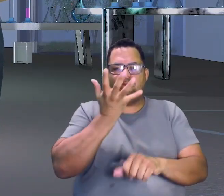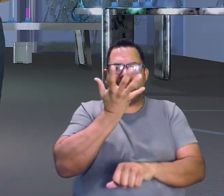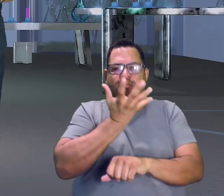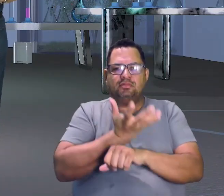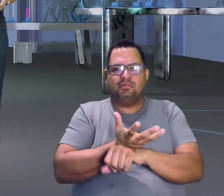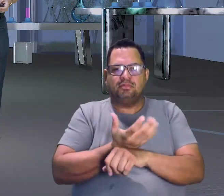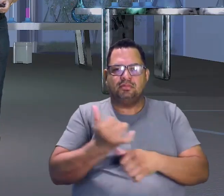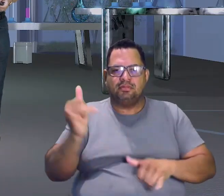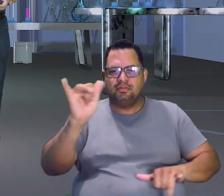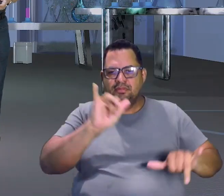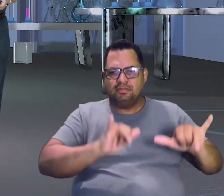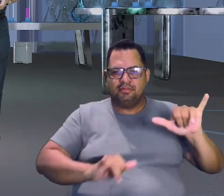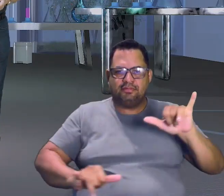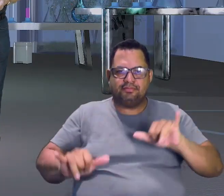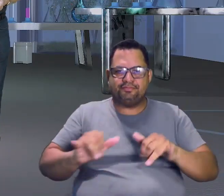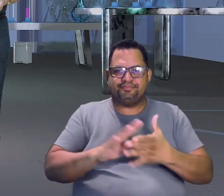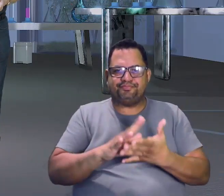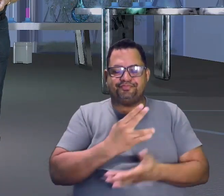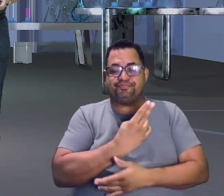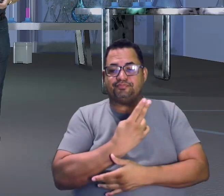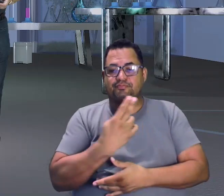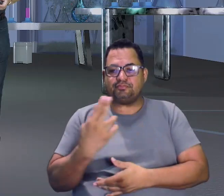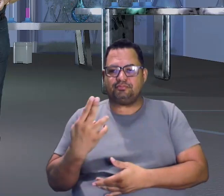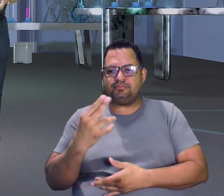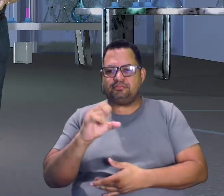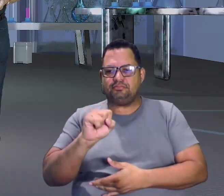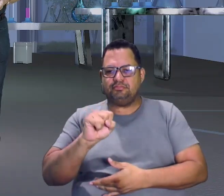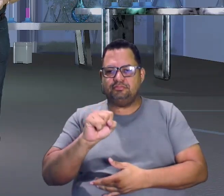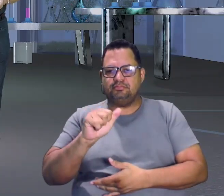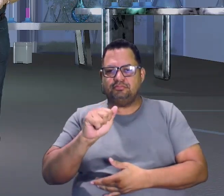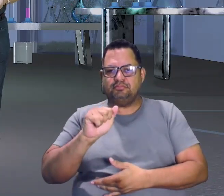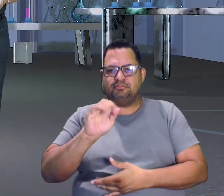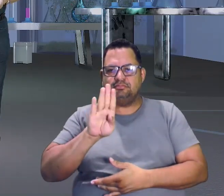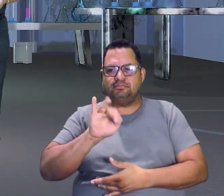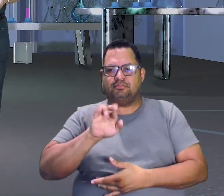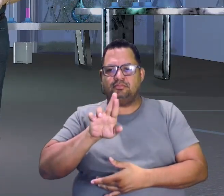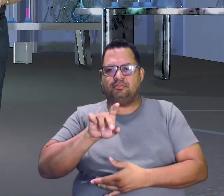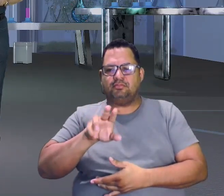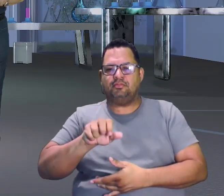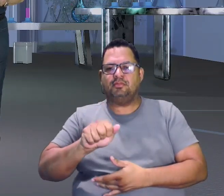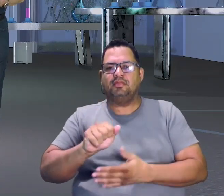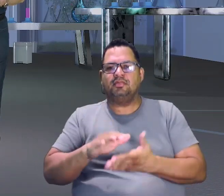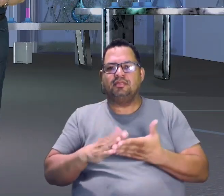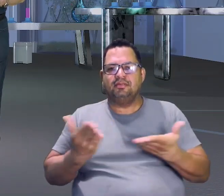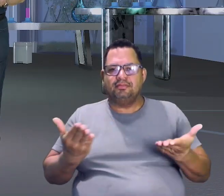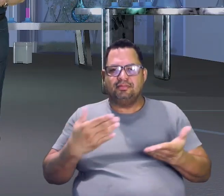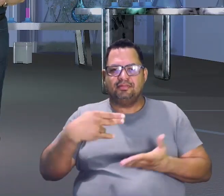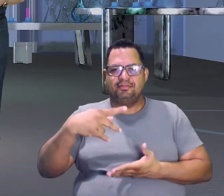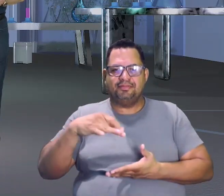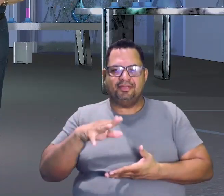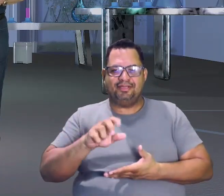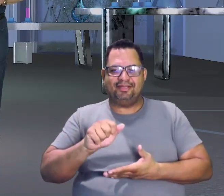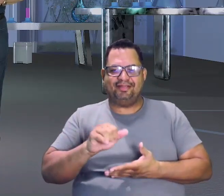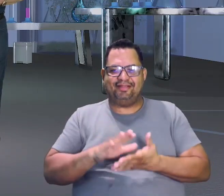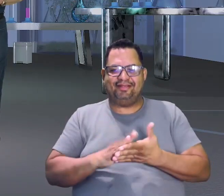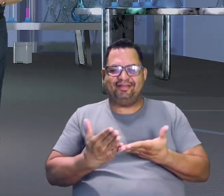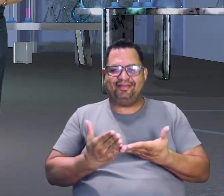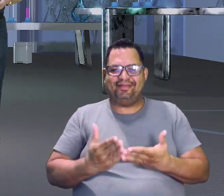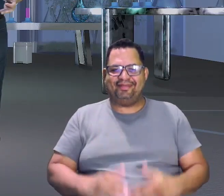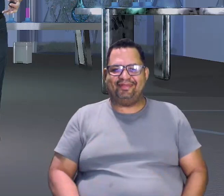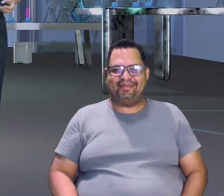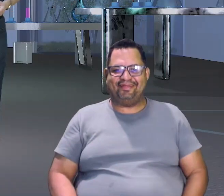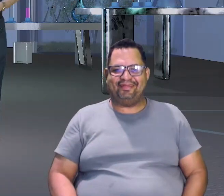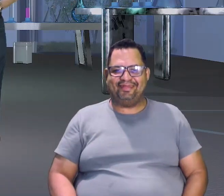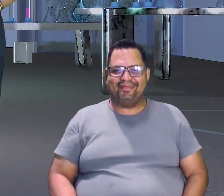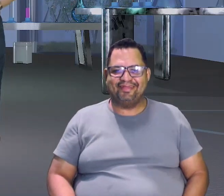de Química. Eu sou a professora Sabrina Pereira dos Santos. Somos Pereira, mas não somos parentes. Quem sabe, Isso.